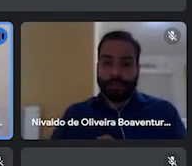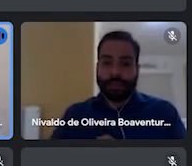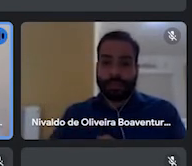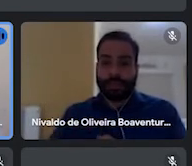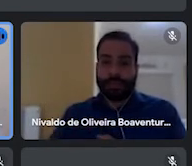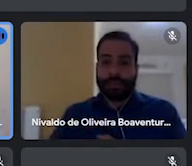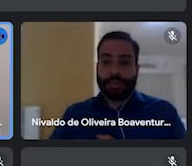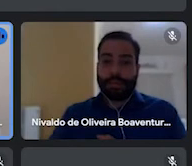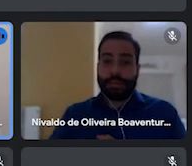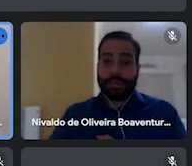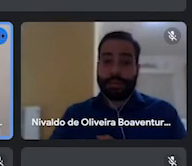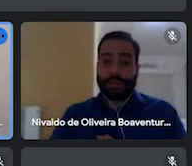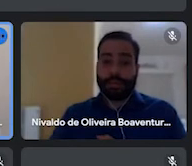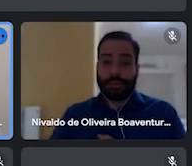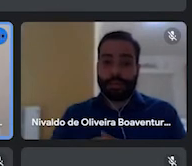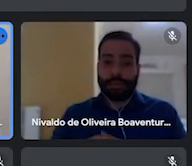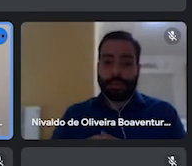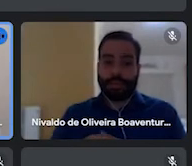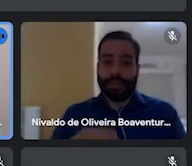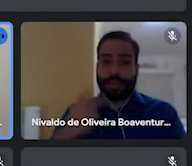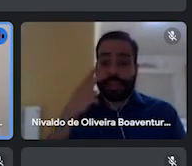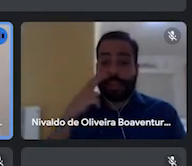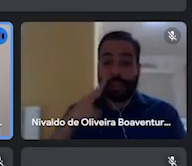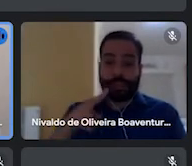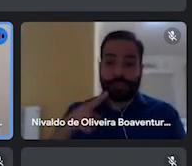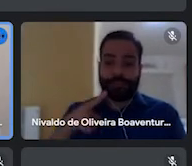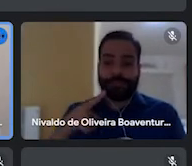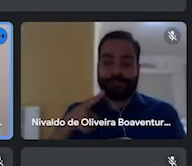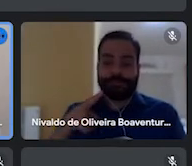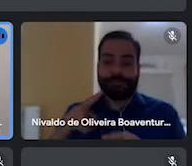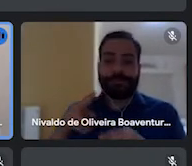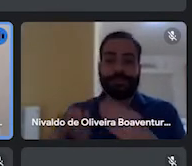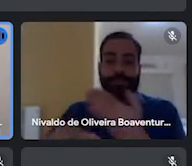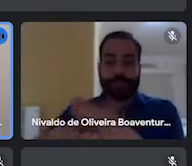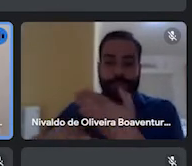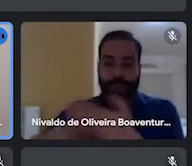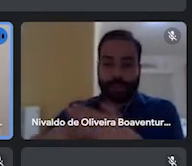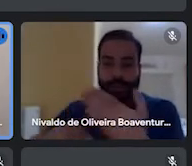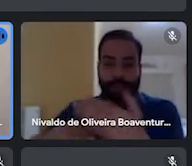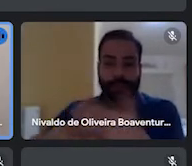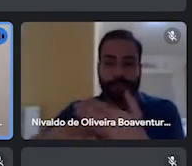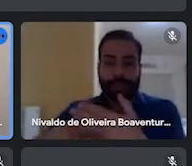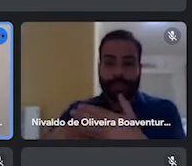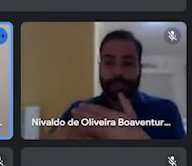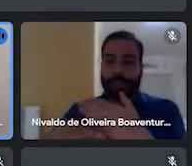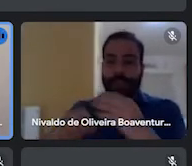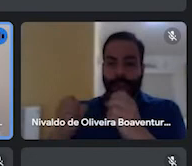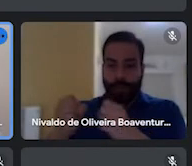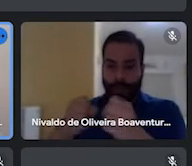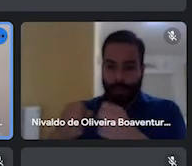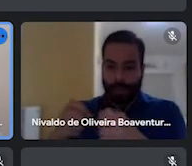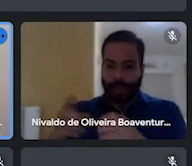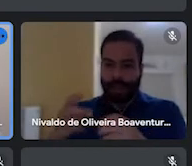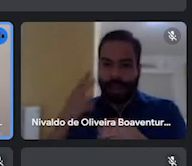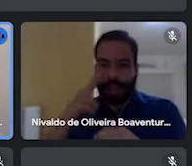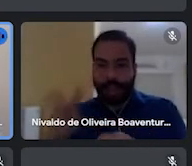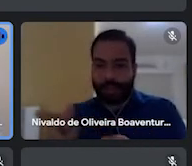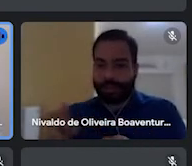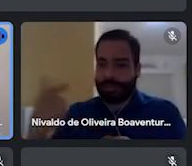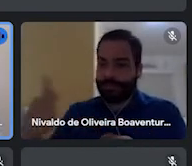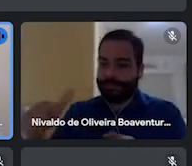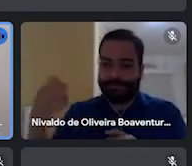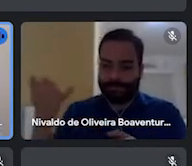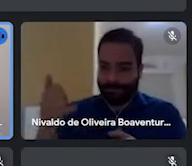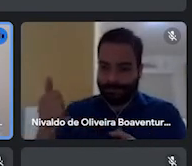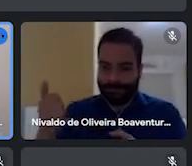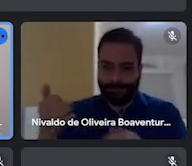Constatação da ausência de tensão. Eu tenho que pegar testador de tensão e testar lá para ver